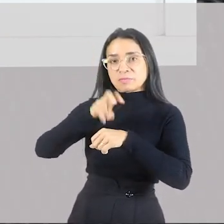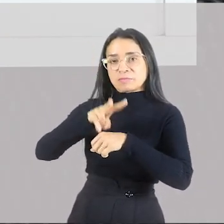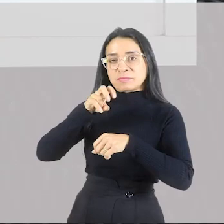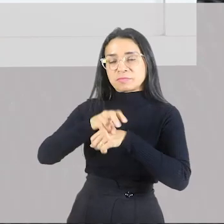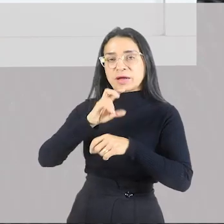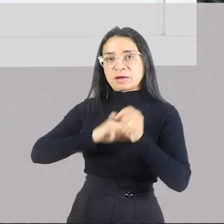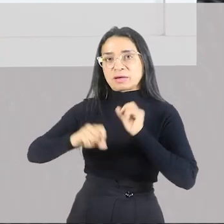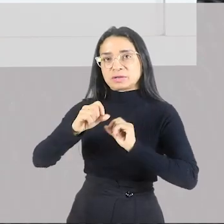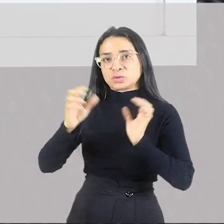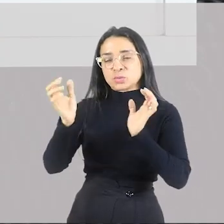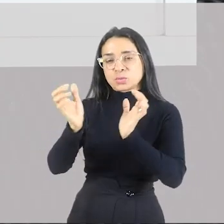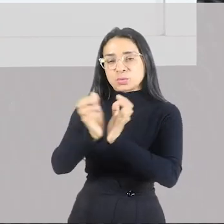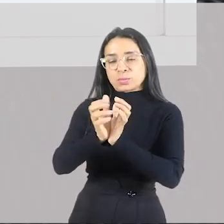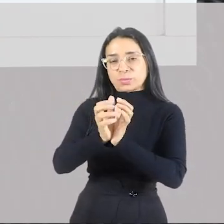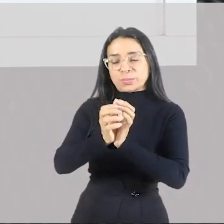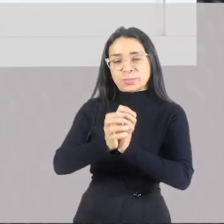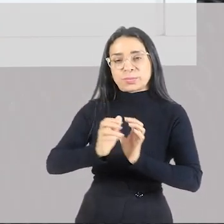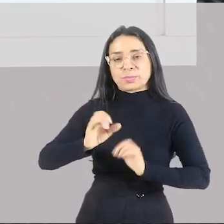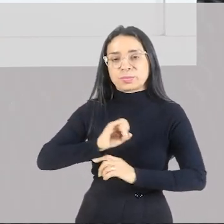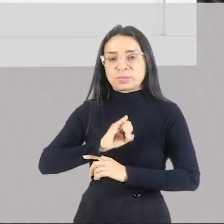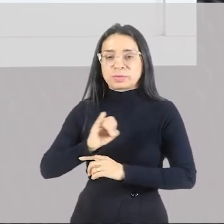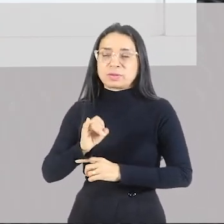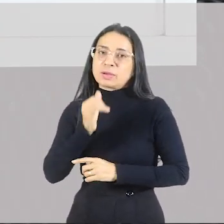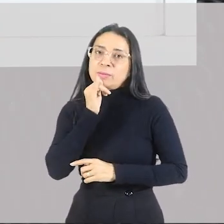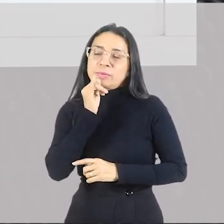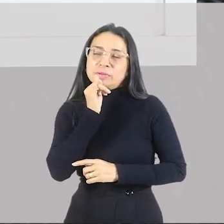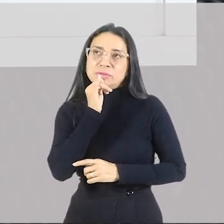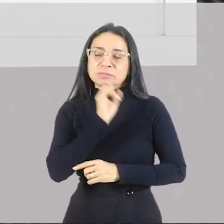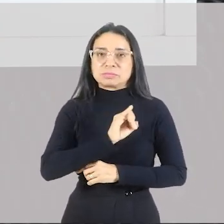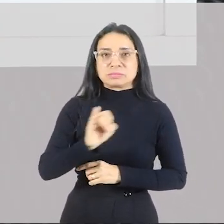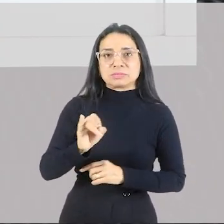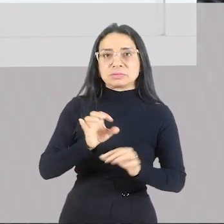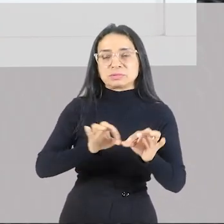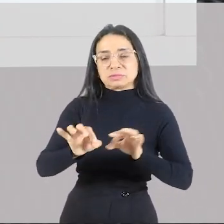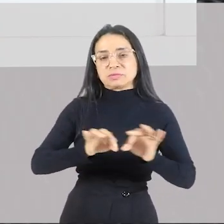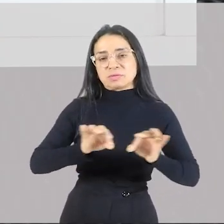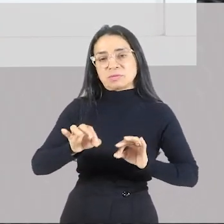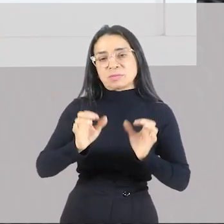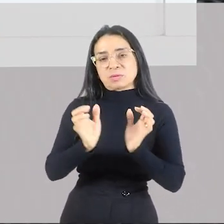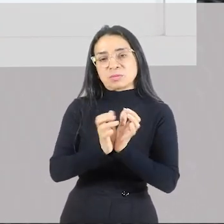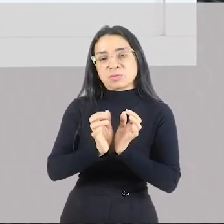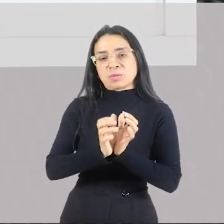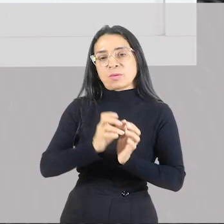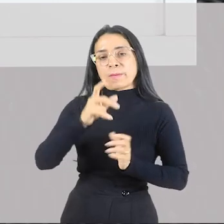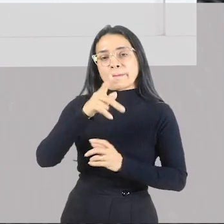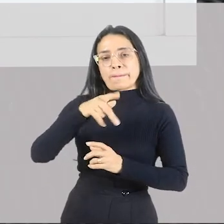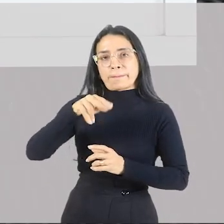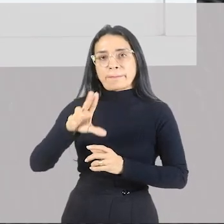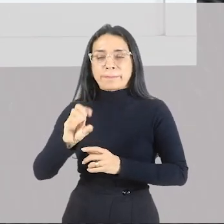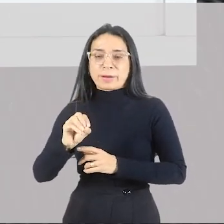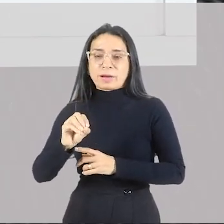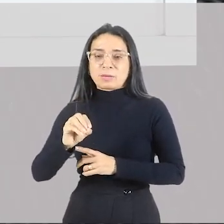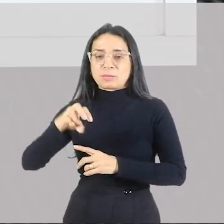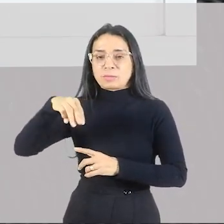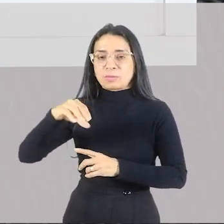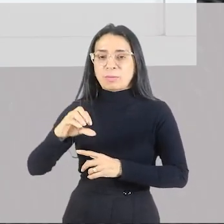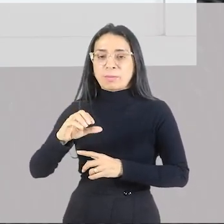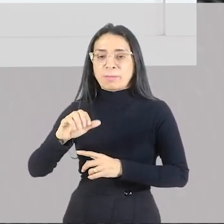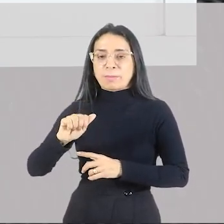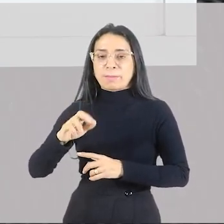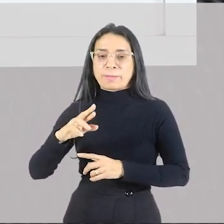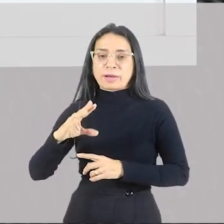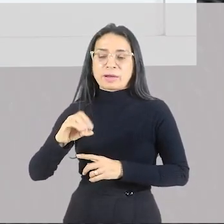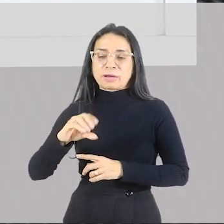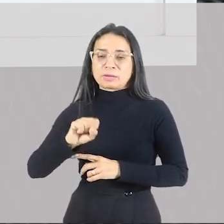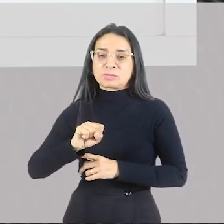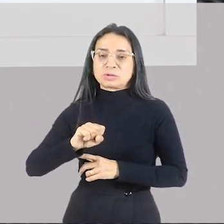formar um grupo por Paulo, Marcos e João, e um grupo